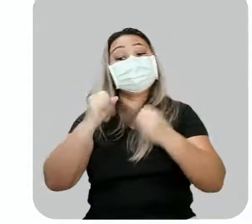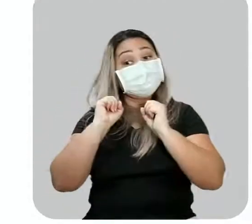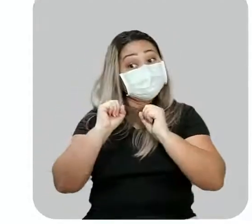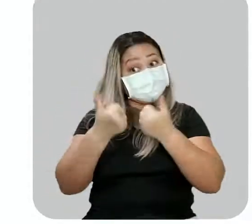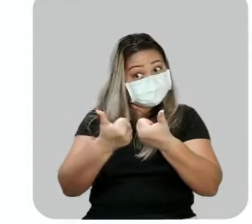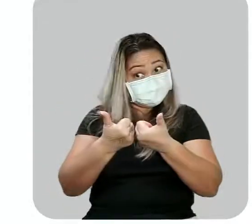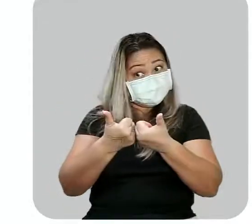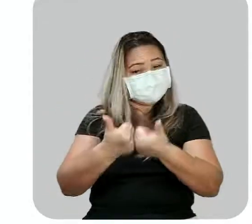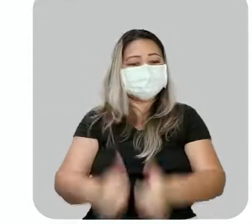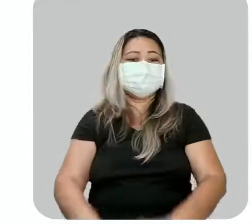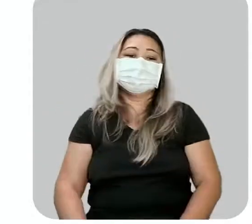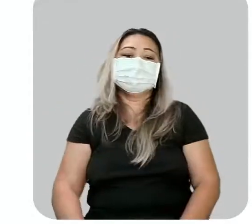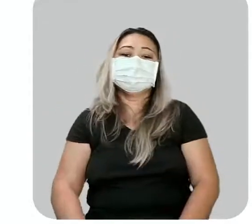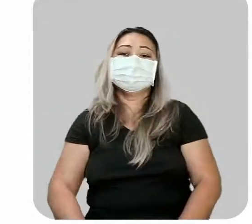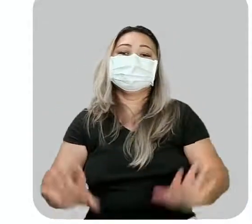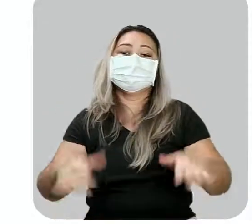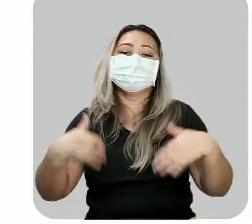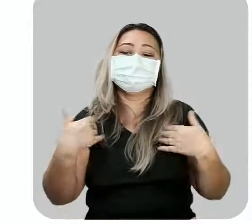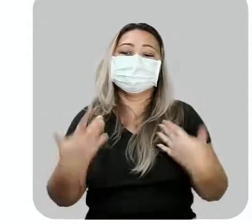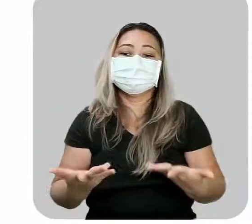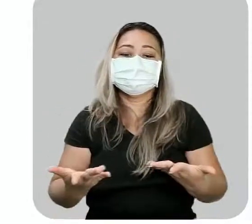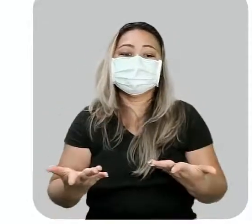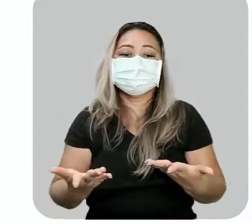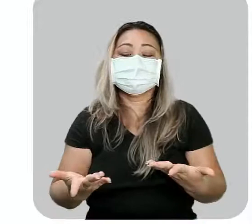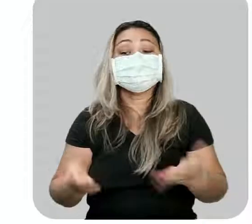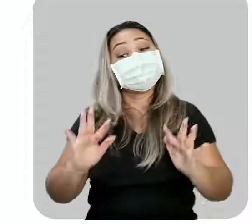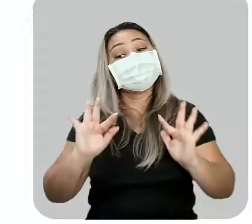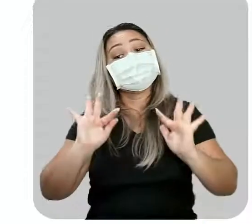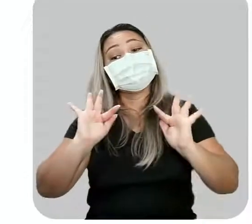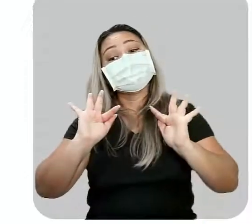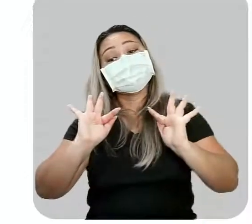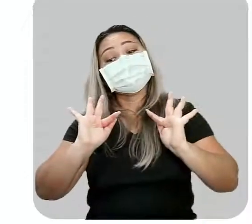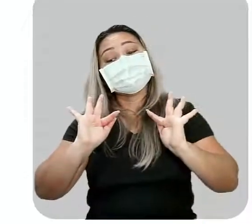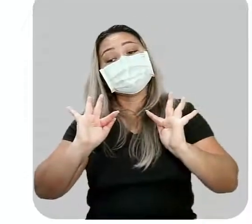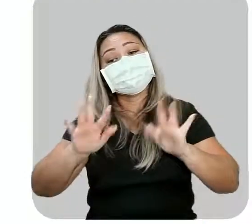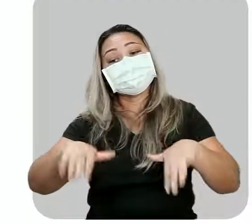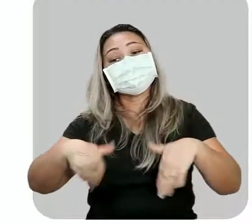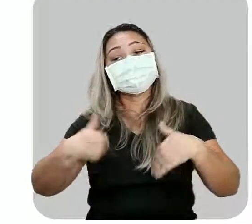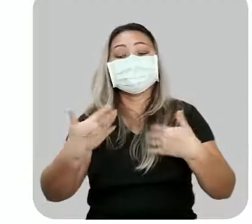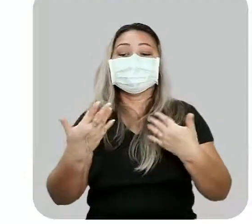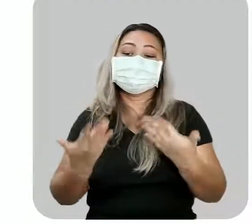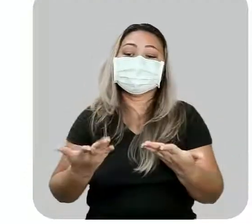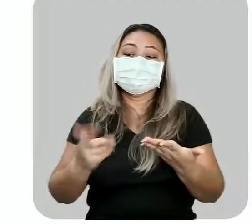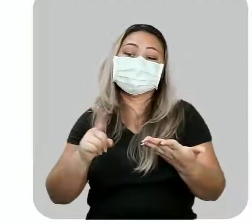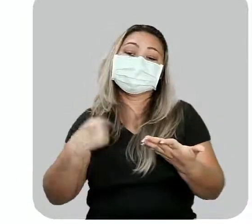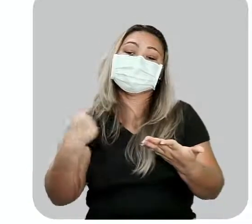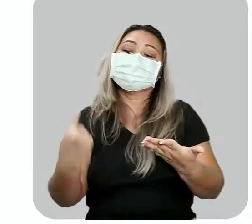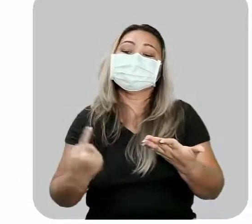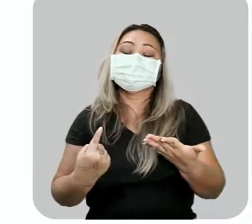Tá bom? E aqui, né, terminando a nossa